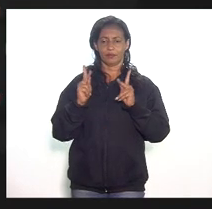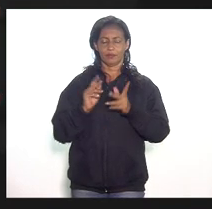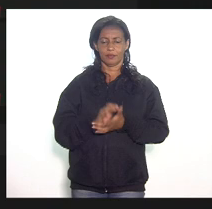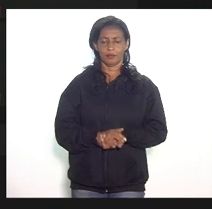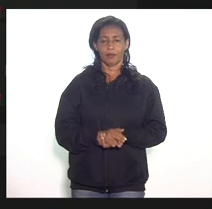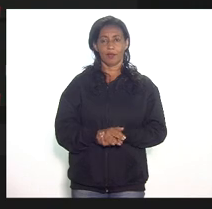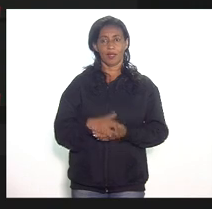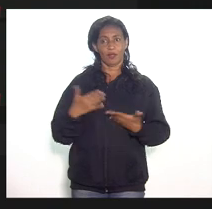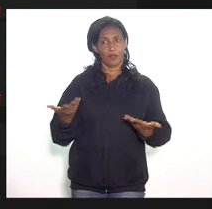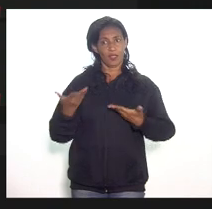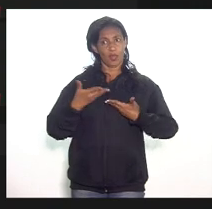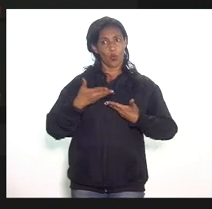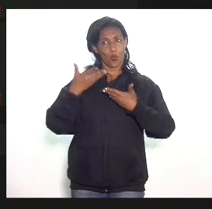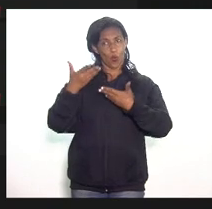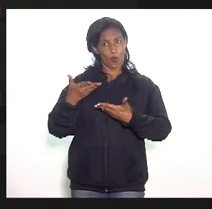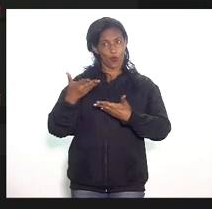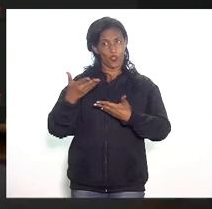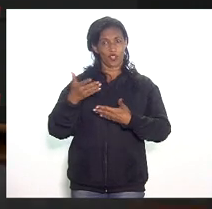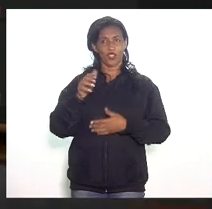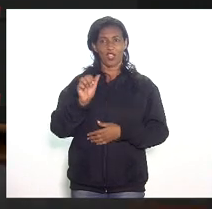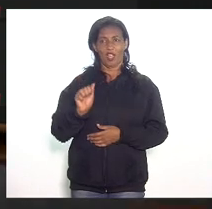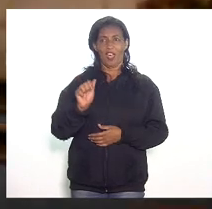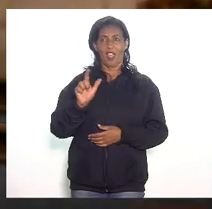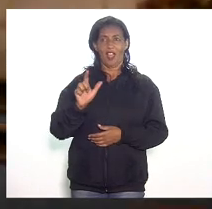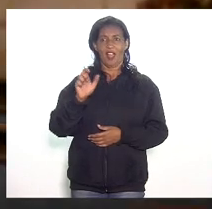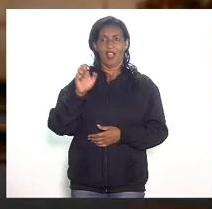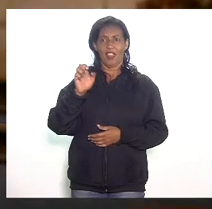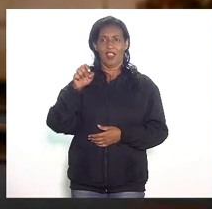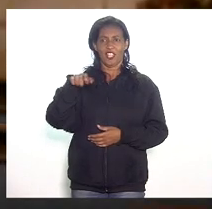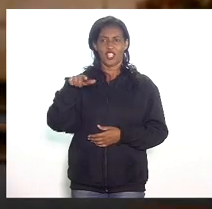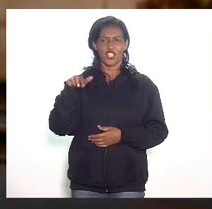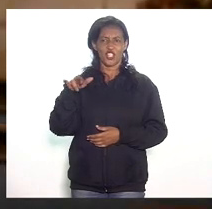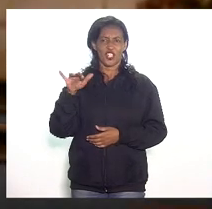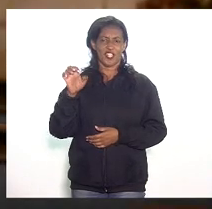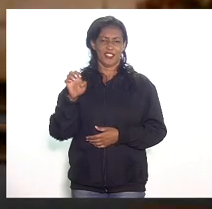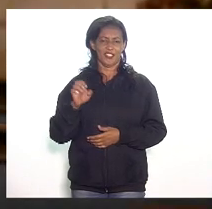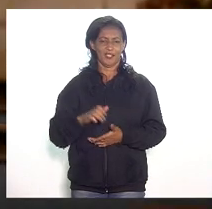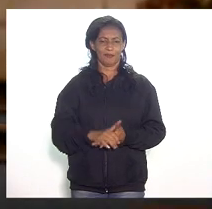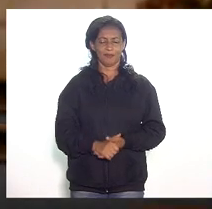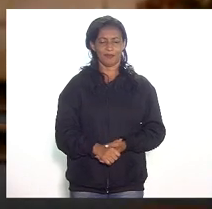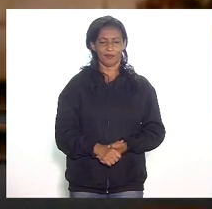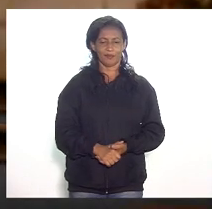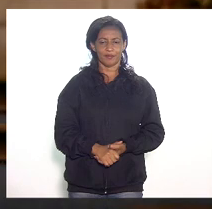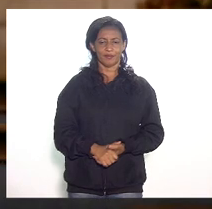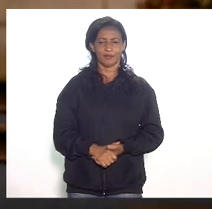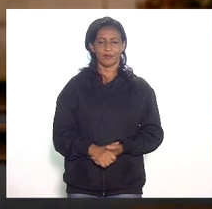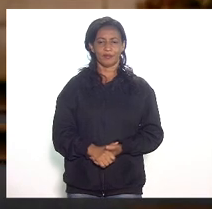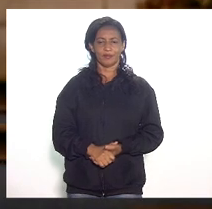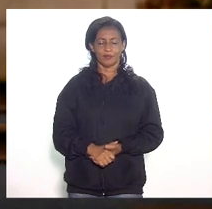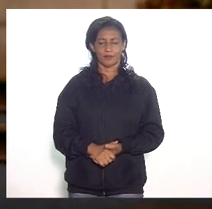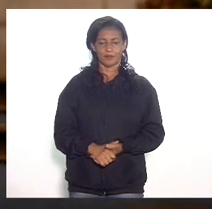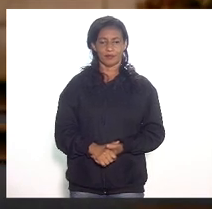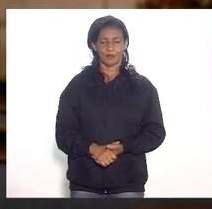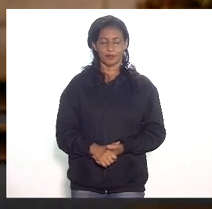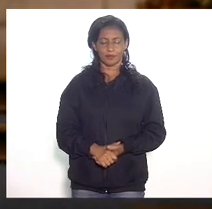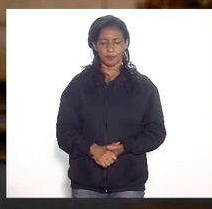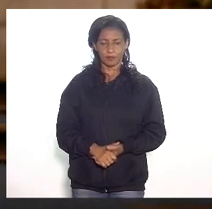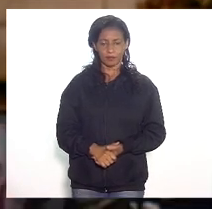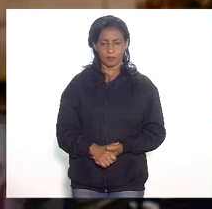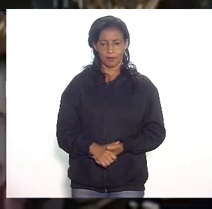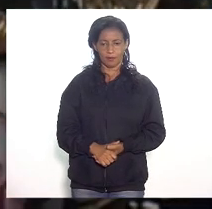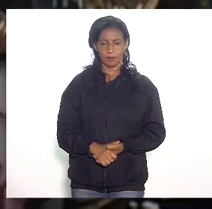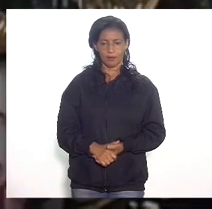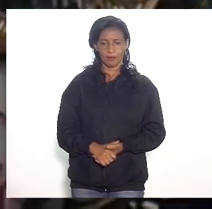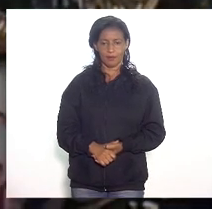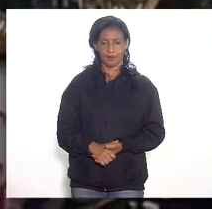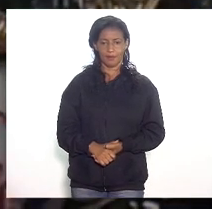fica o convite, deputado Alexandre que não aplica em seguida a rainha da Zona Oeste. Alexandre? primeiro, o meu